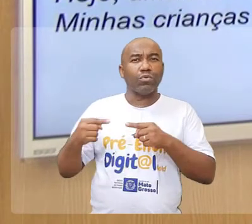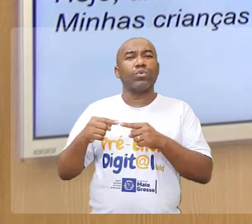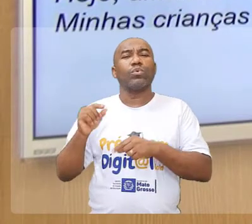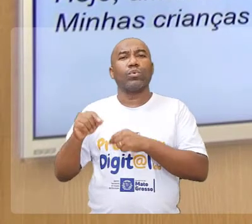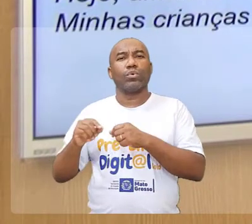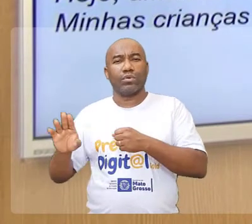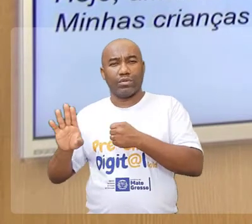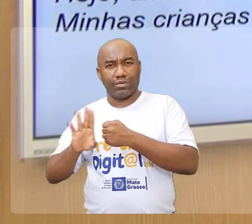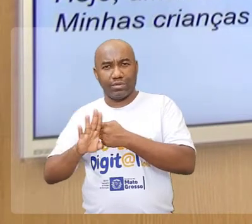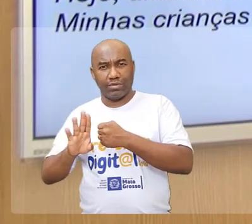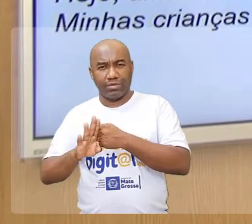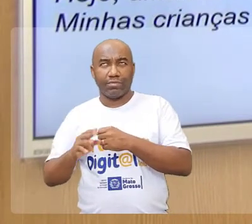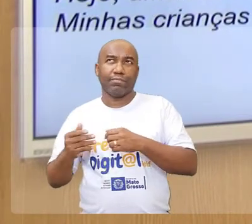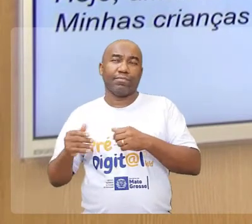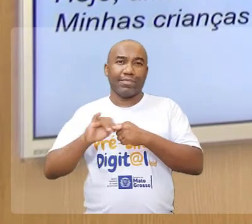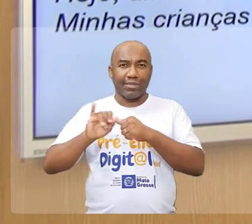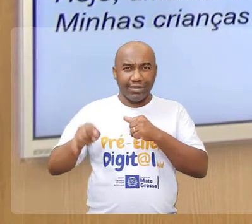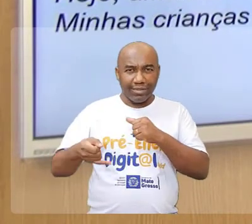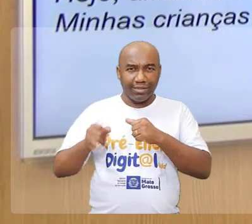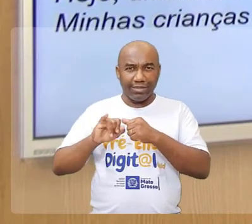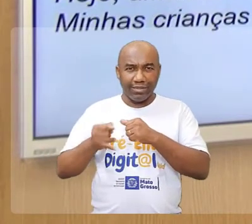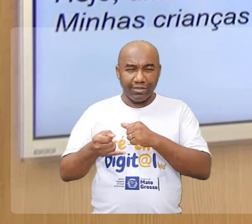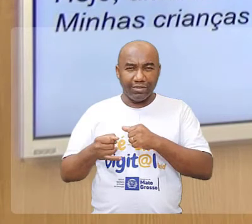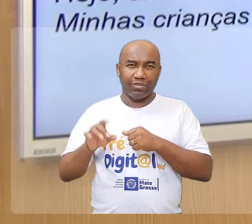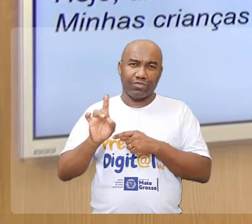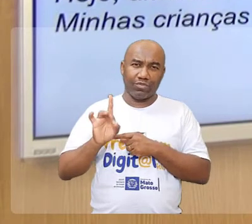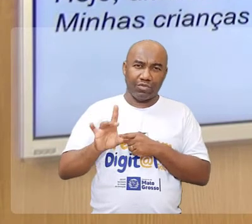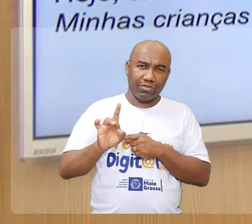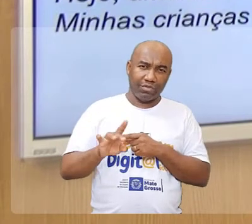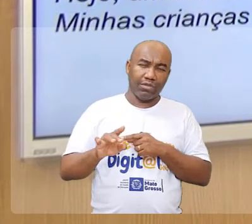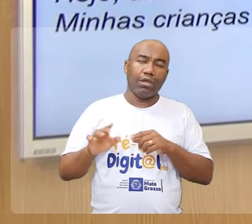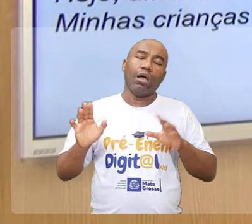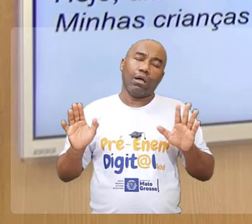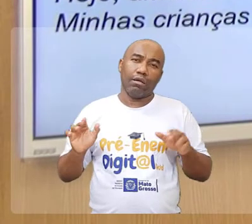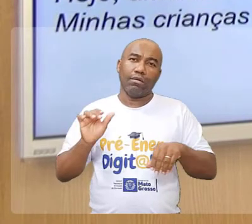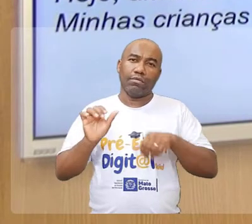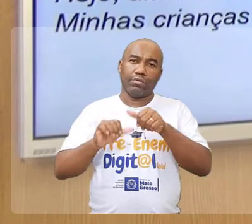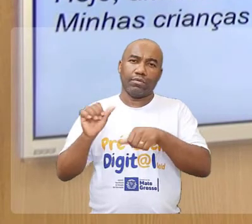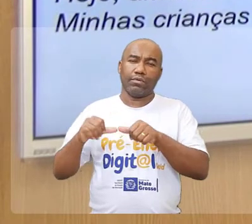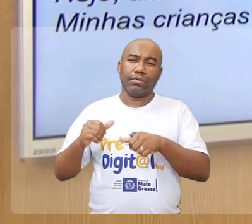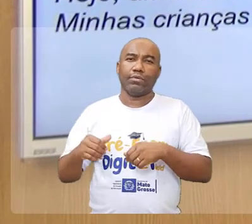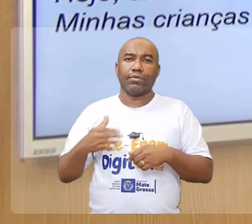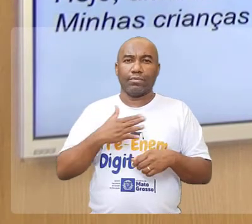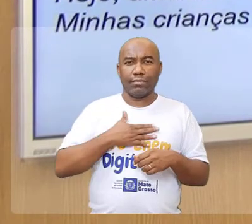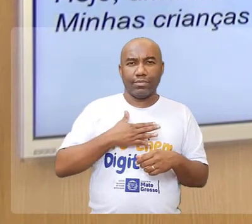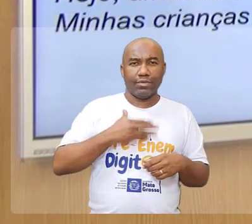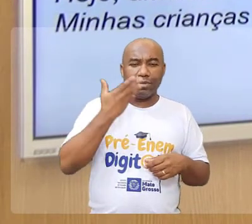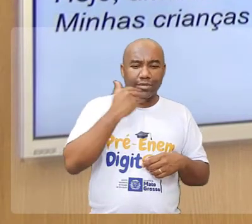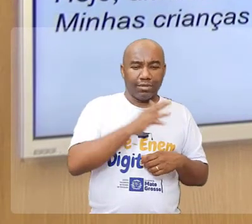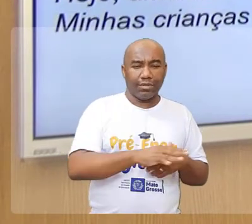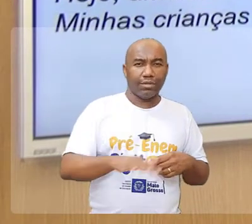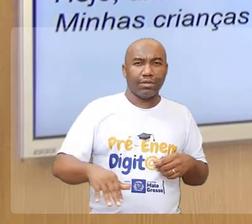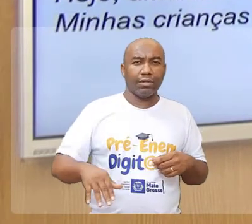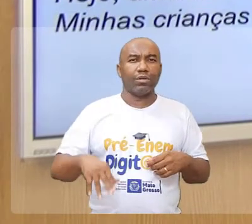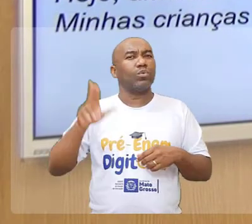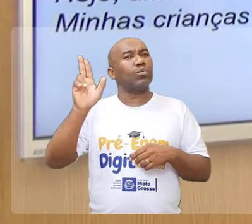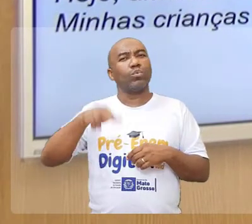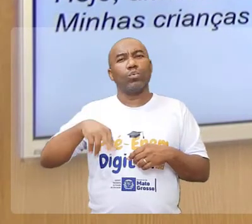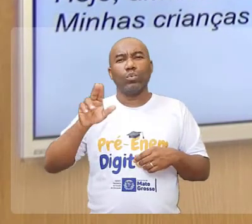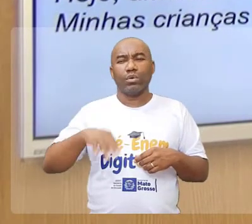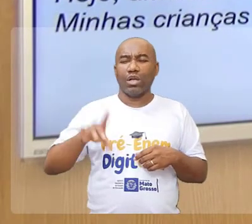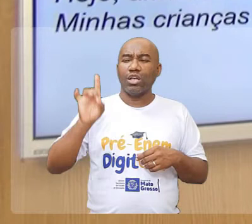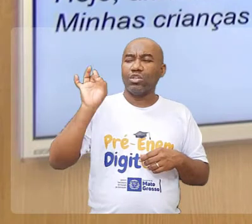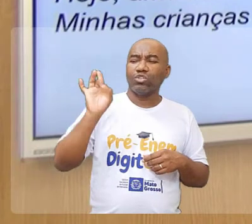estiver como um adjetivo no sentido de sozinha, aí varia. Minhas crianças nunca ficam